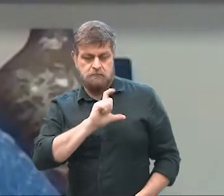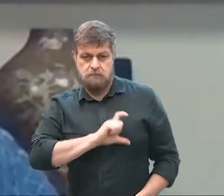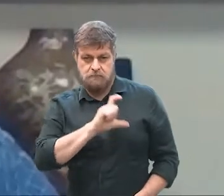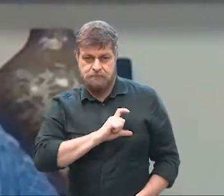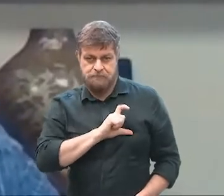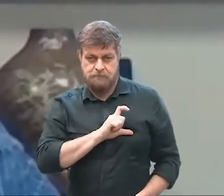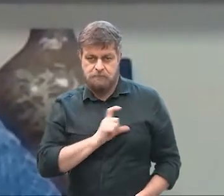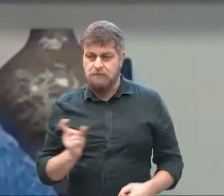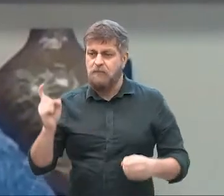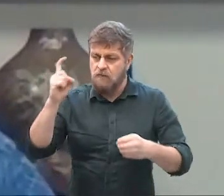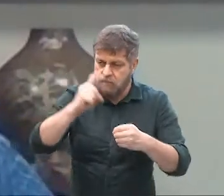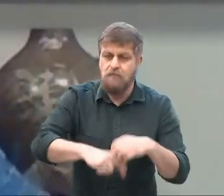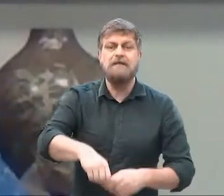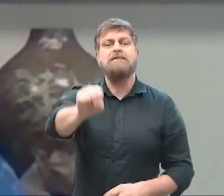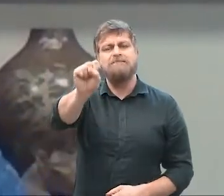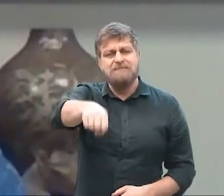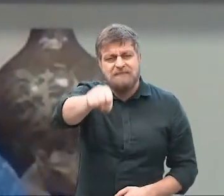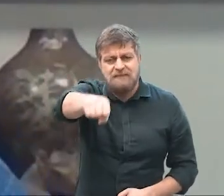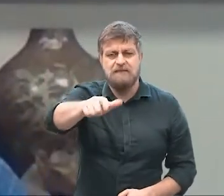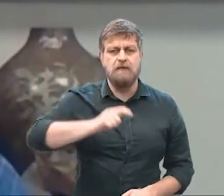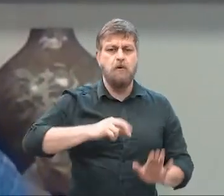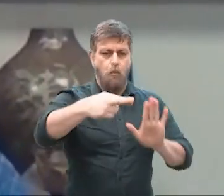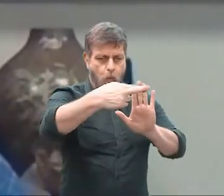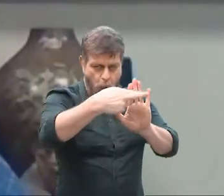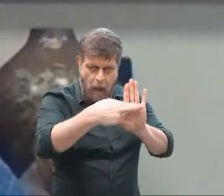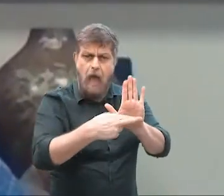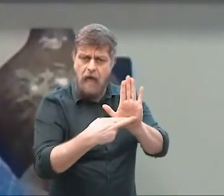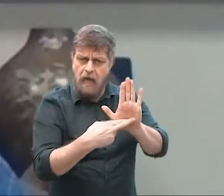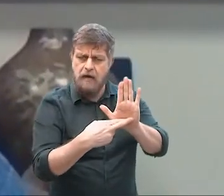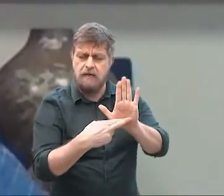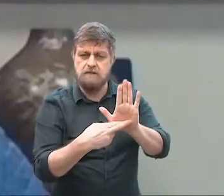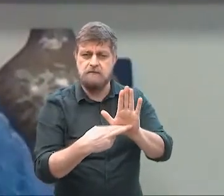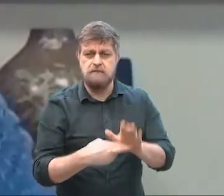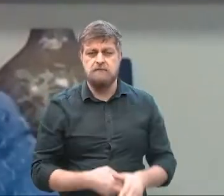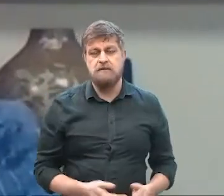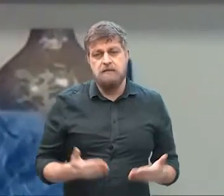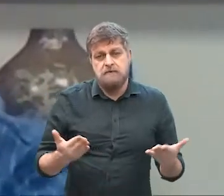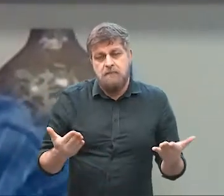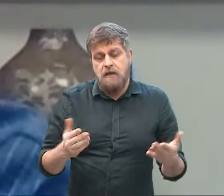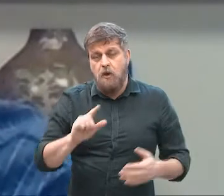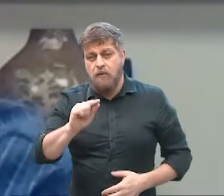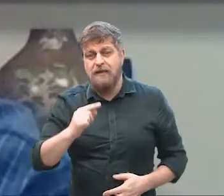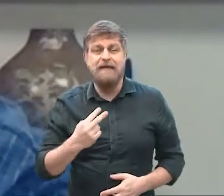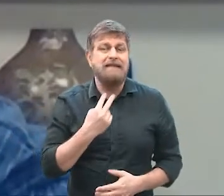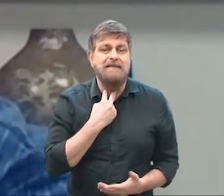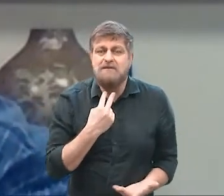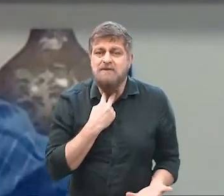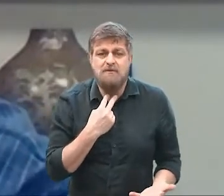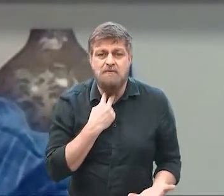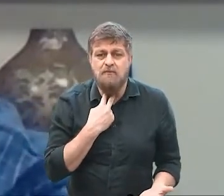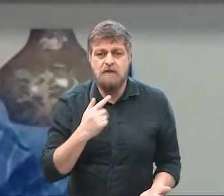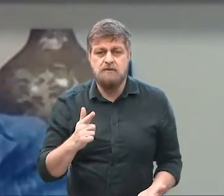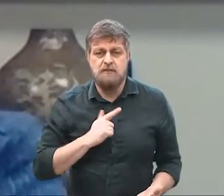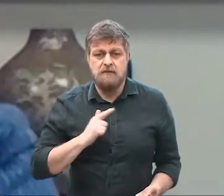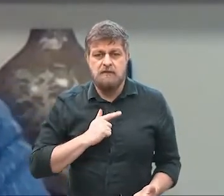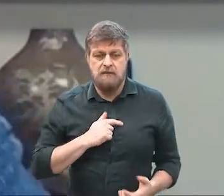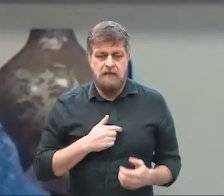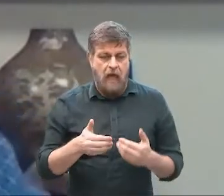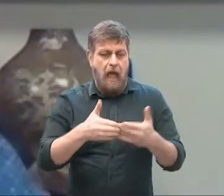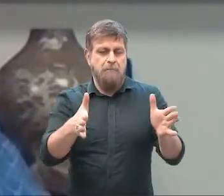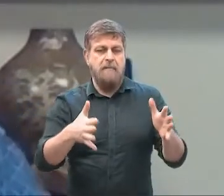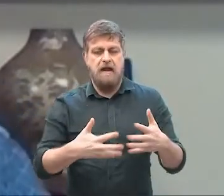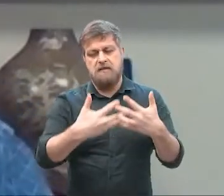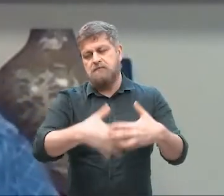começar a voltar, sim, com critérios, com regras, sob pena de não poder também manter aquela atividade